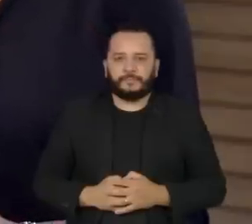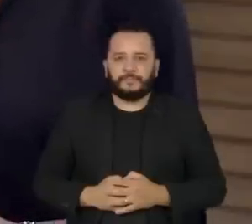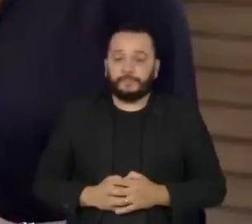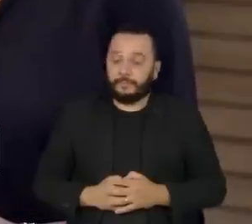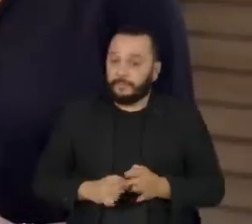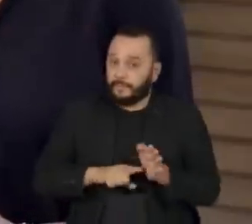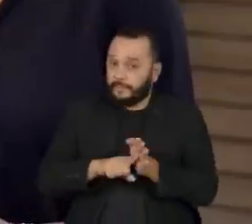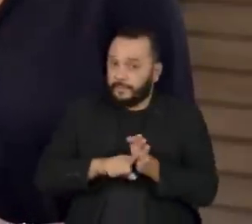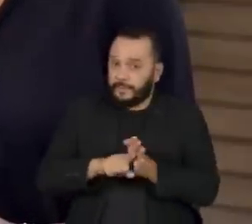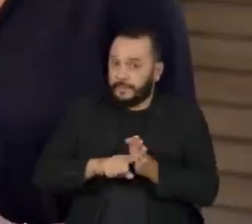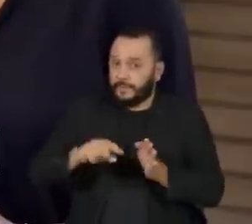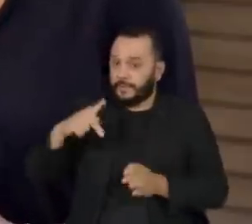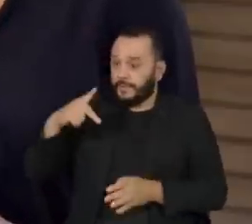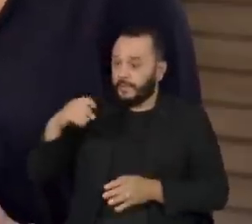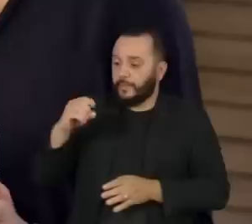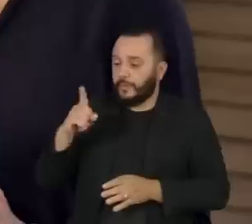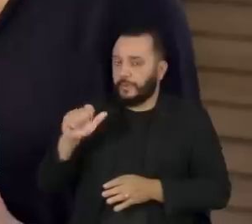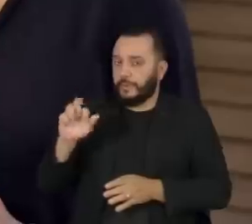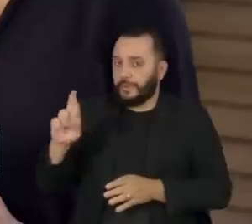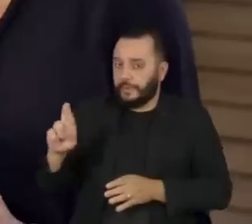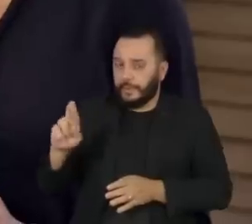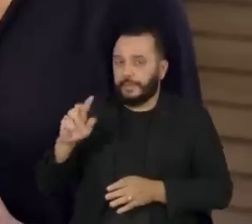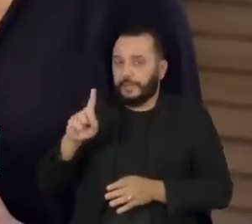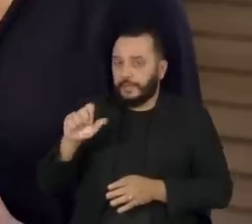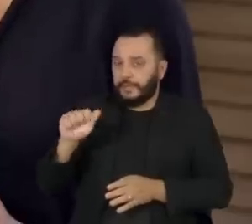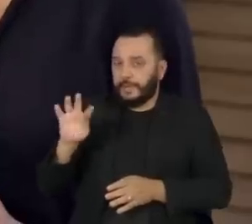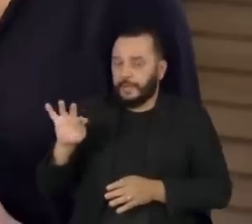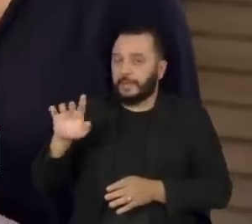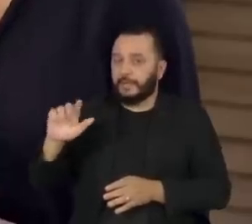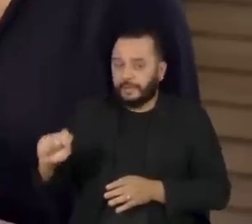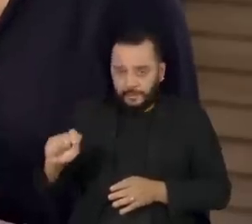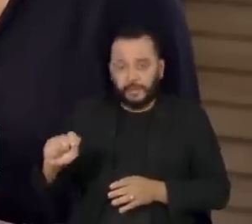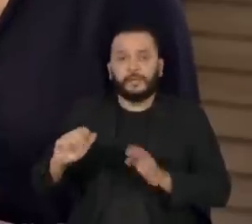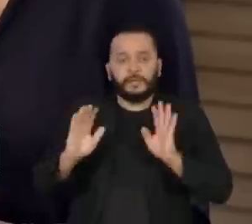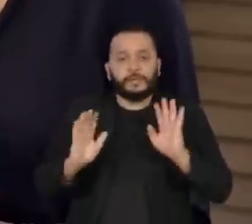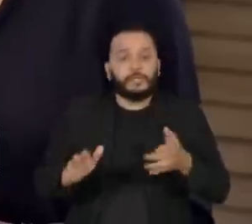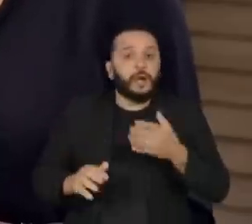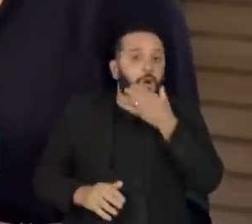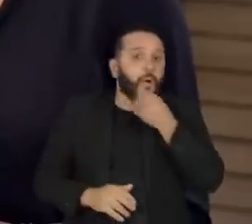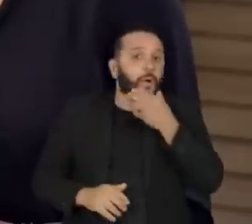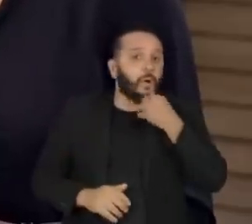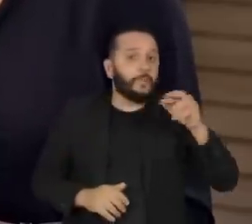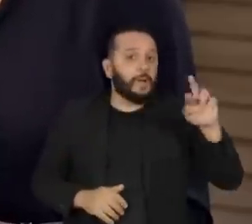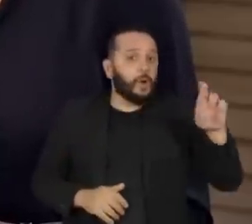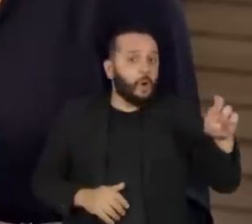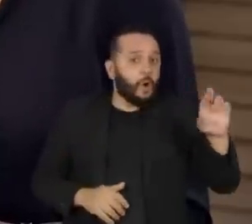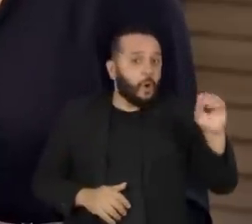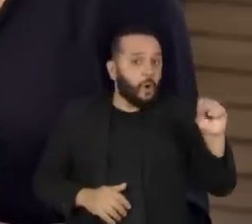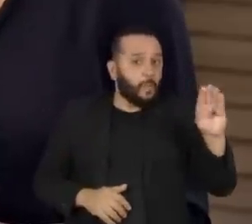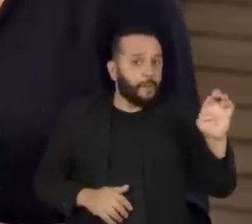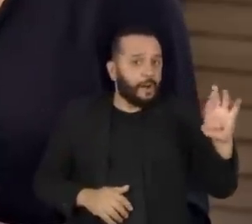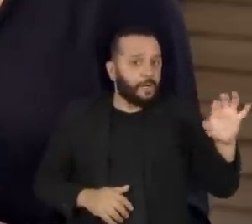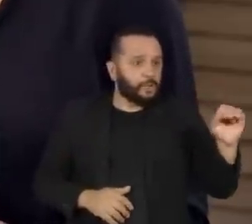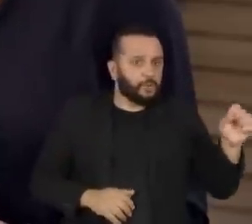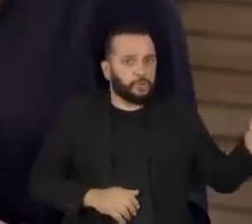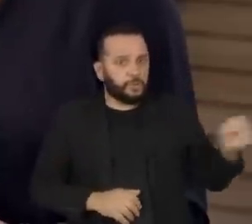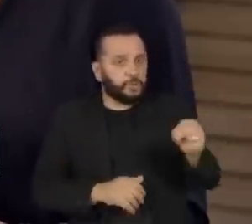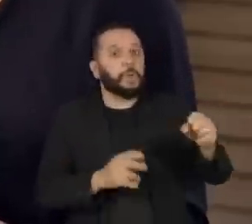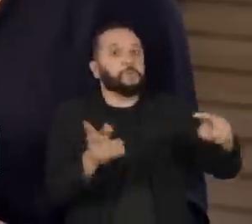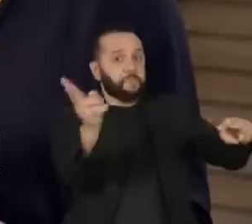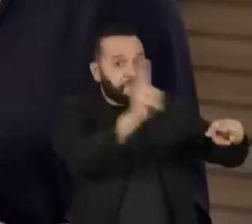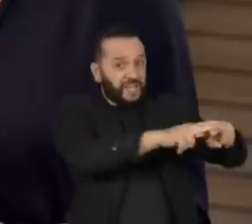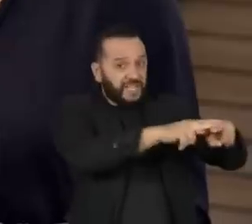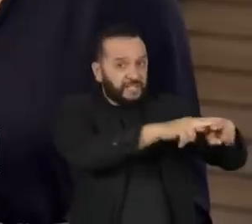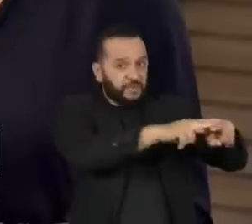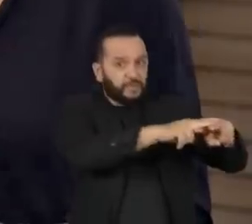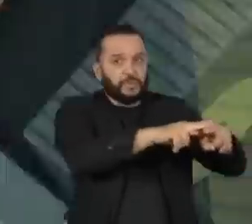pesquisa poder data feita depois da prisão do aliado de bolsonaro Roberto Jefferson mostra a estabilidade na disputa pela presidência